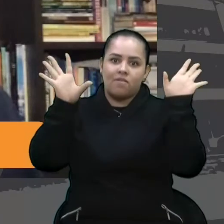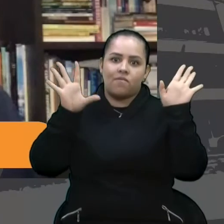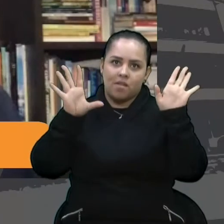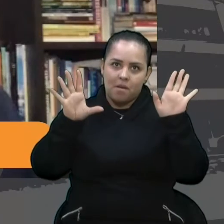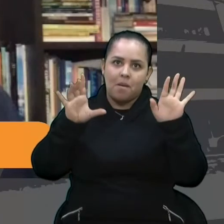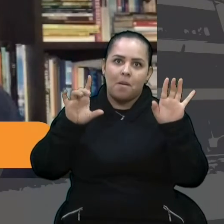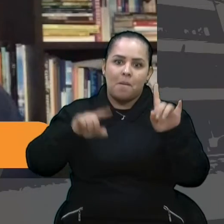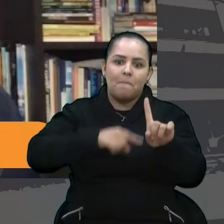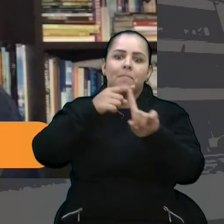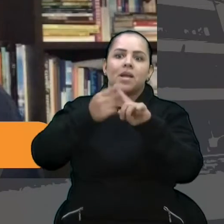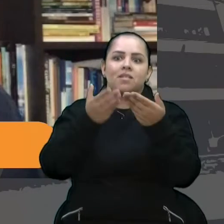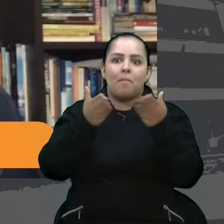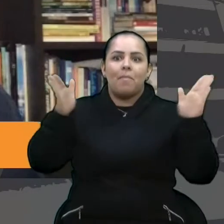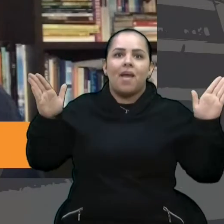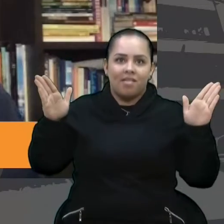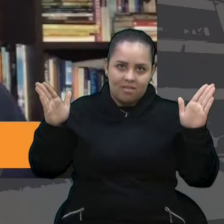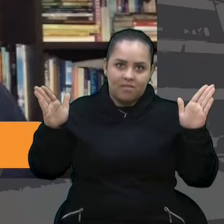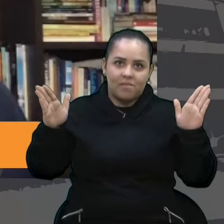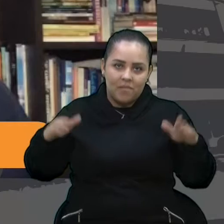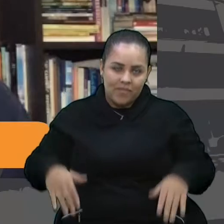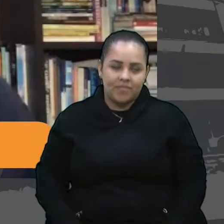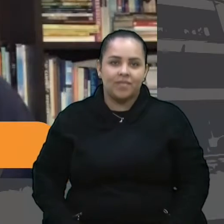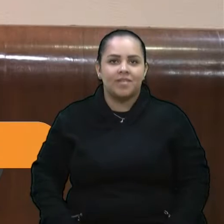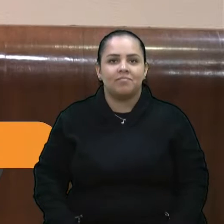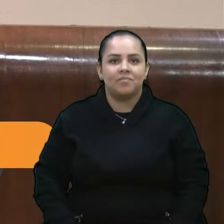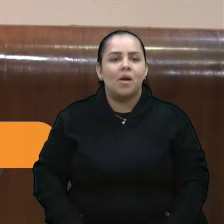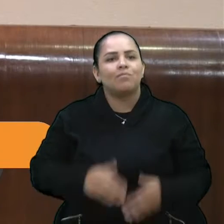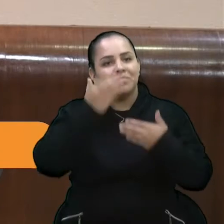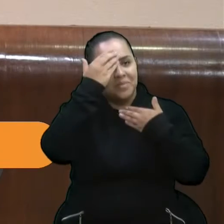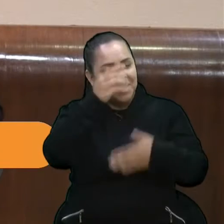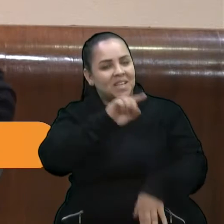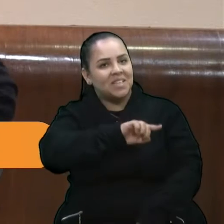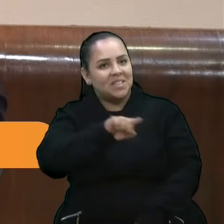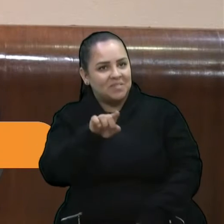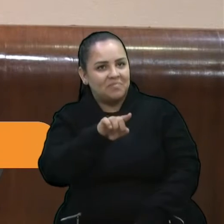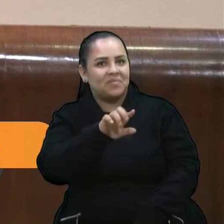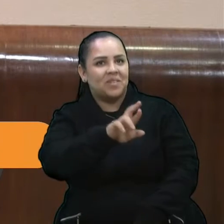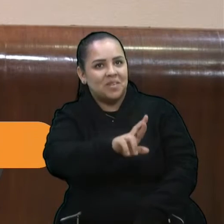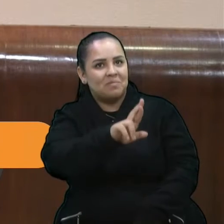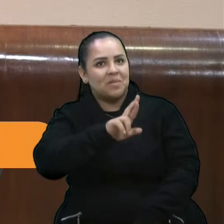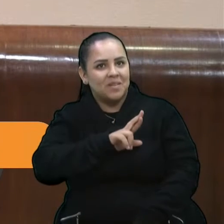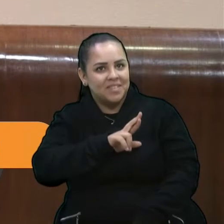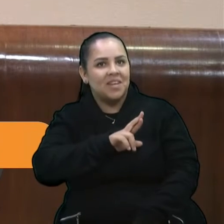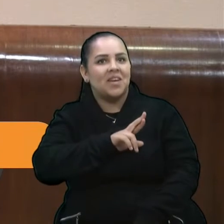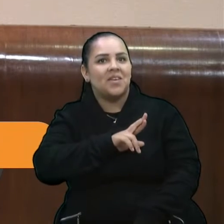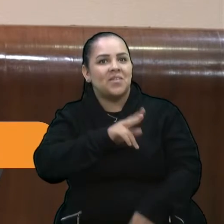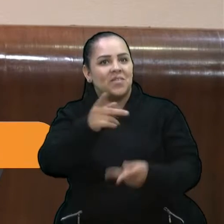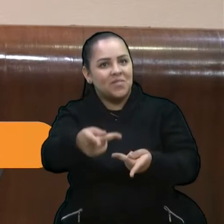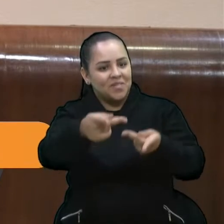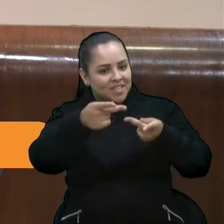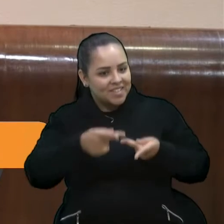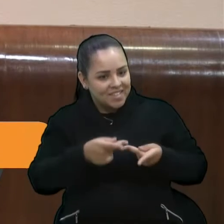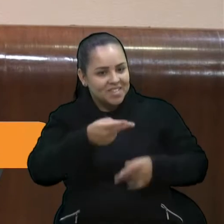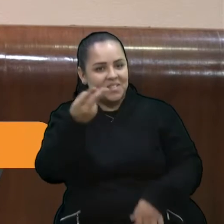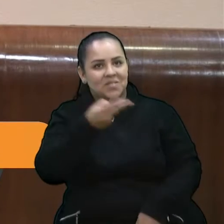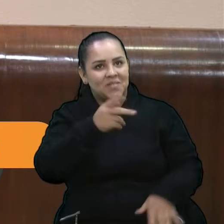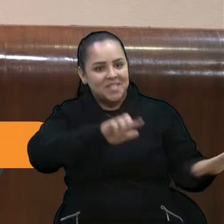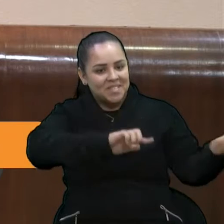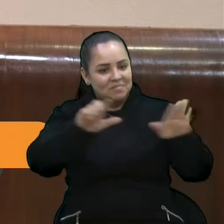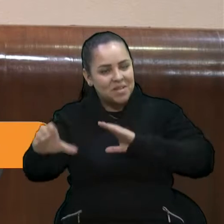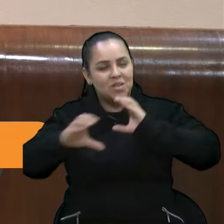as portas estavam abertas. Né? Muito obrigado pelas suas respostas. Alexandre Garcia, o convidado da nossa segunda semana